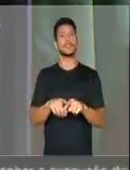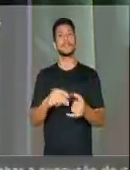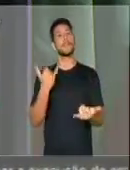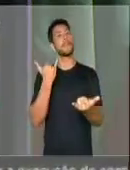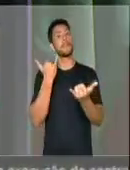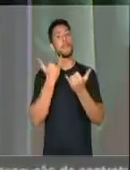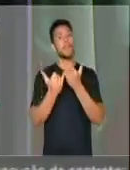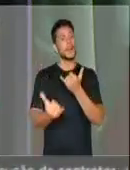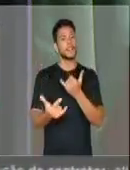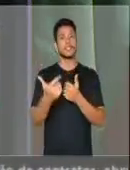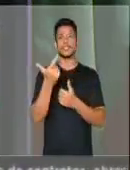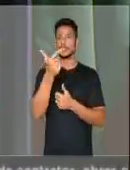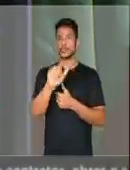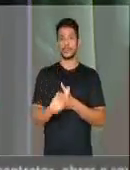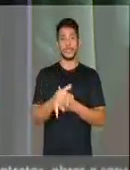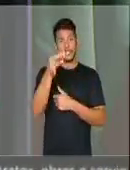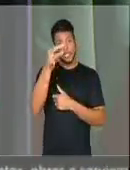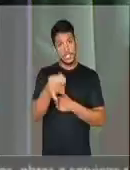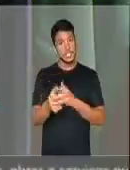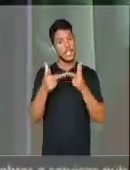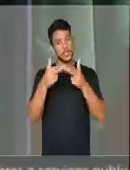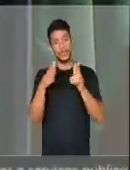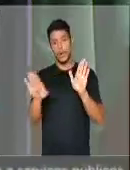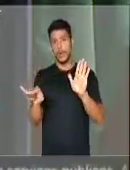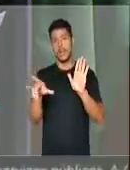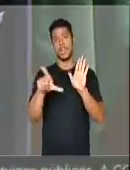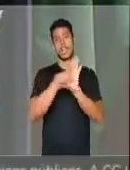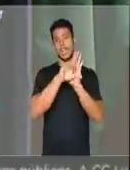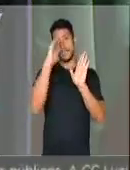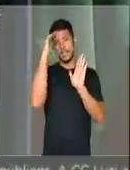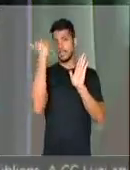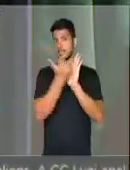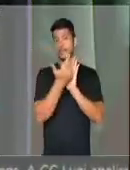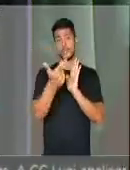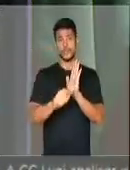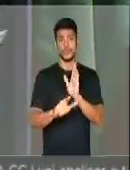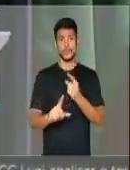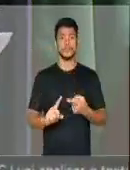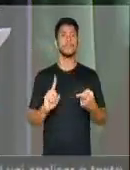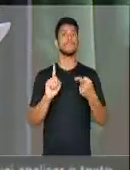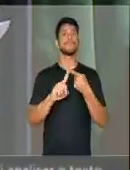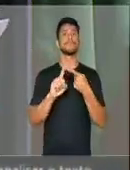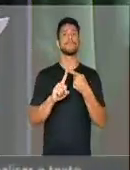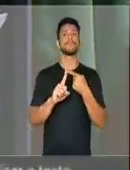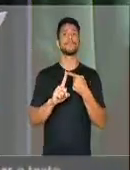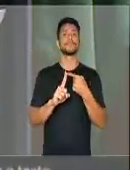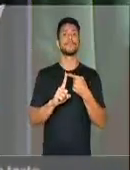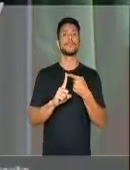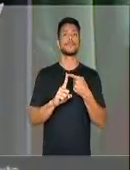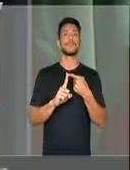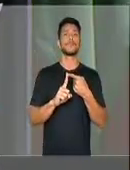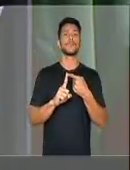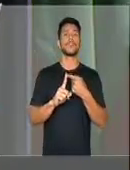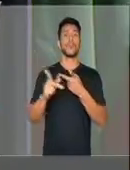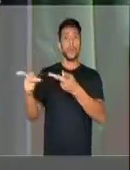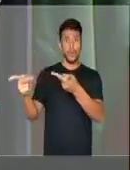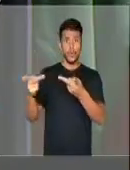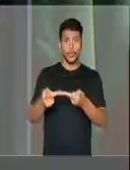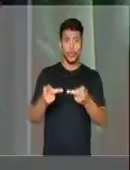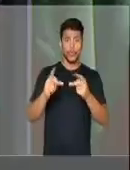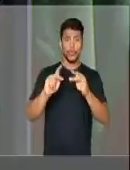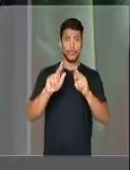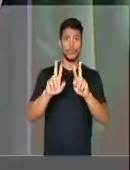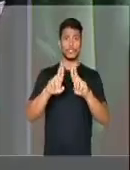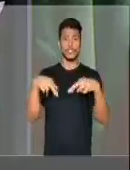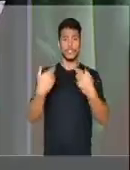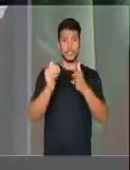procedimento não tem seguido o que determina a lei. A chamada pública para alocação do imóvel foi publicada no Diário Oficial